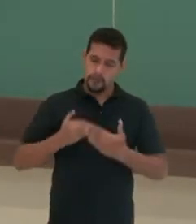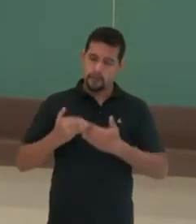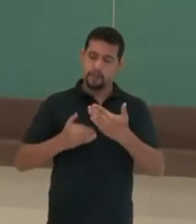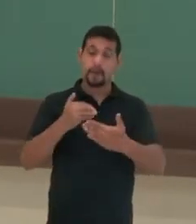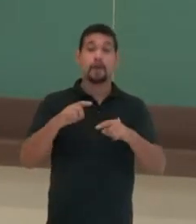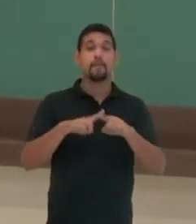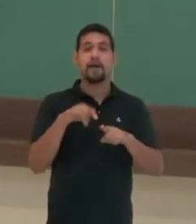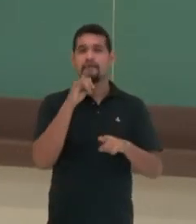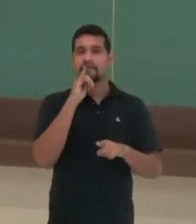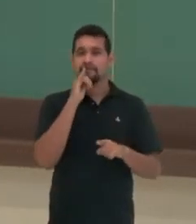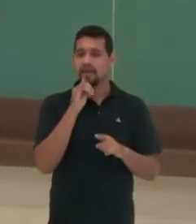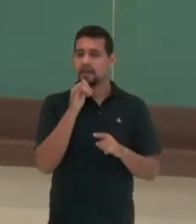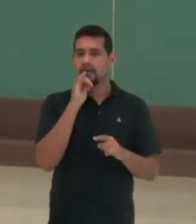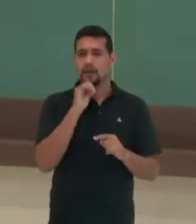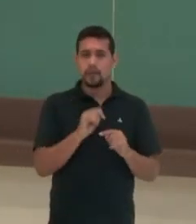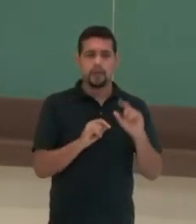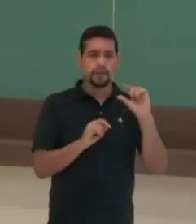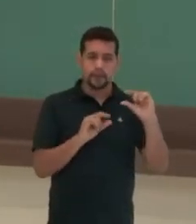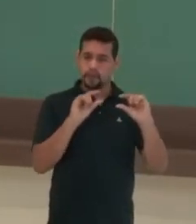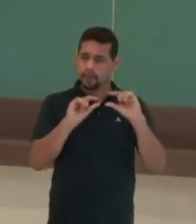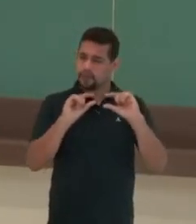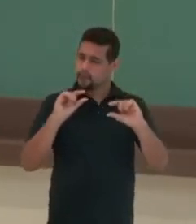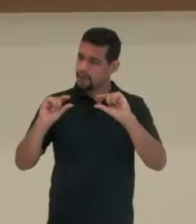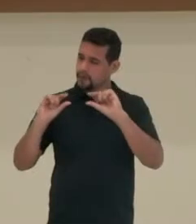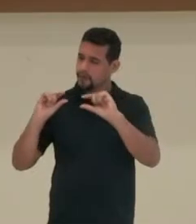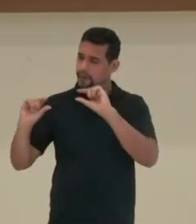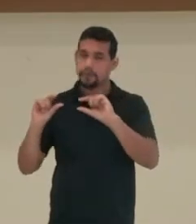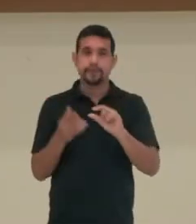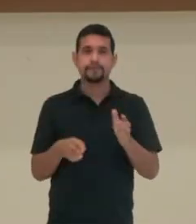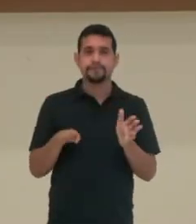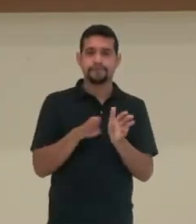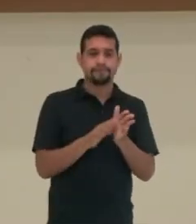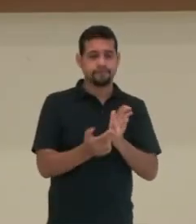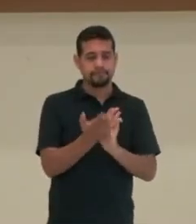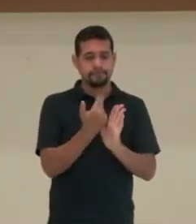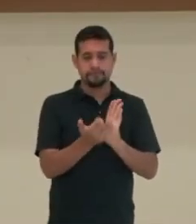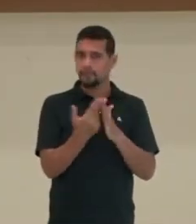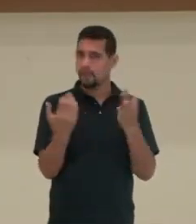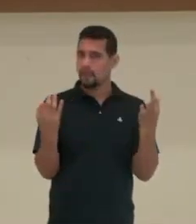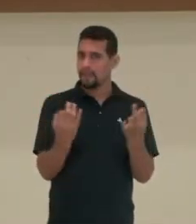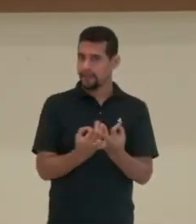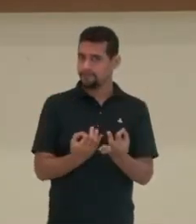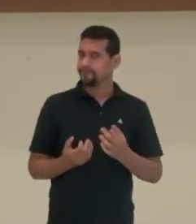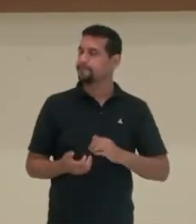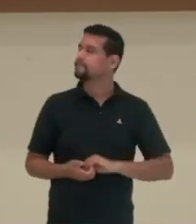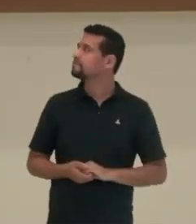vai cortando esses pequenos pedaços para chegar nesse desenho, tá bom?